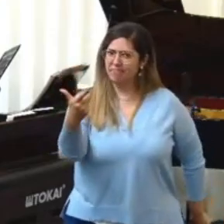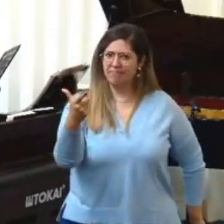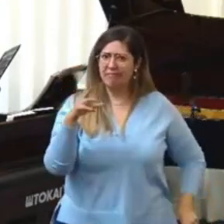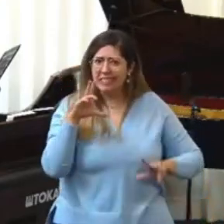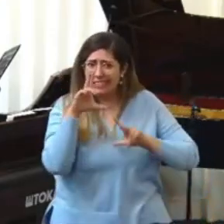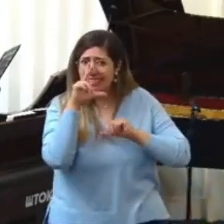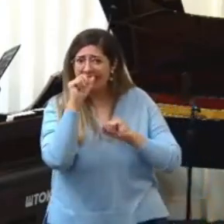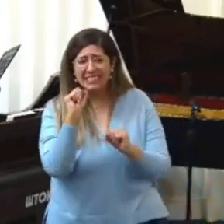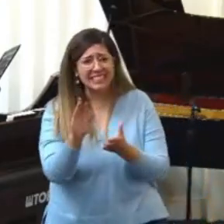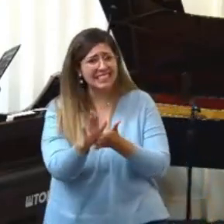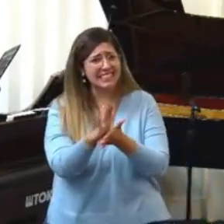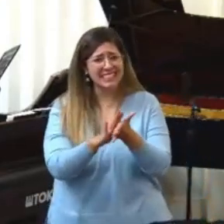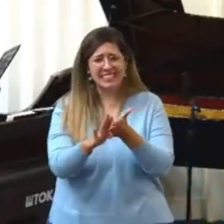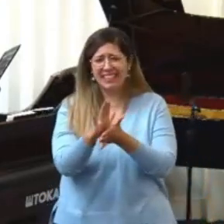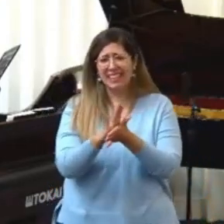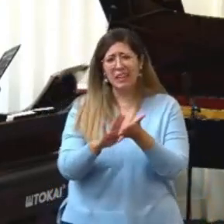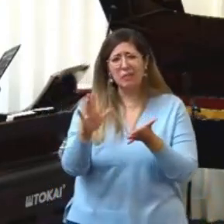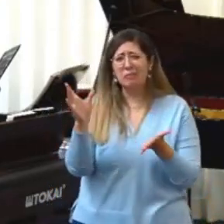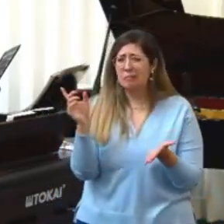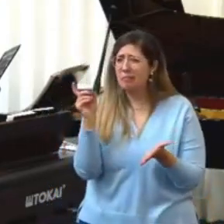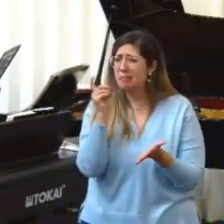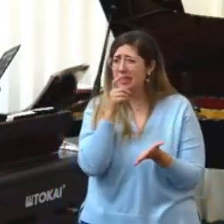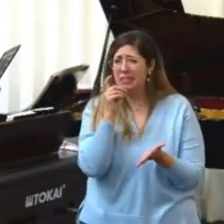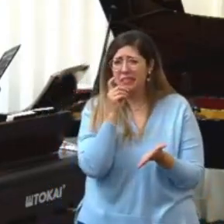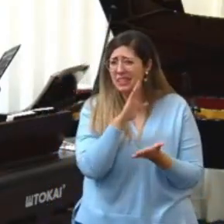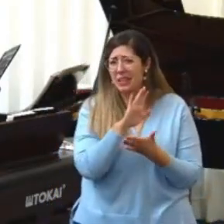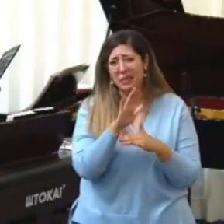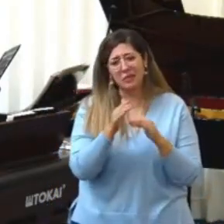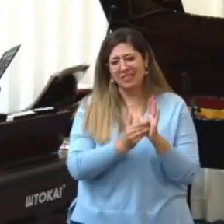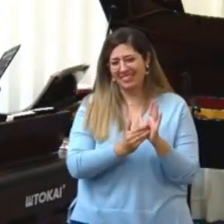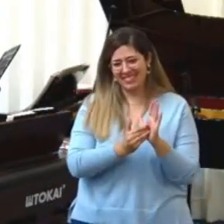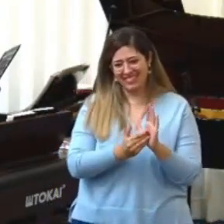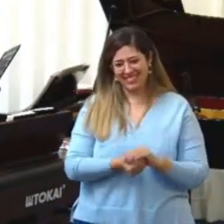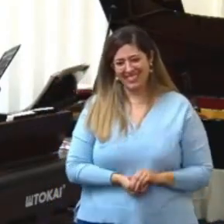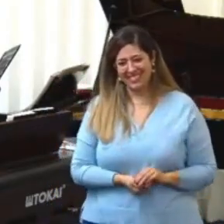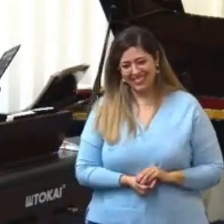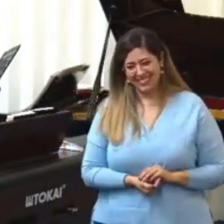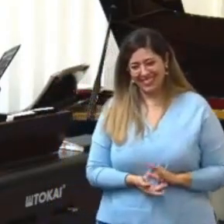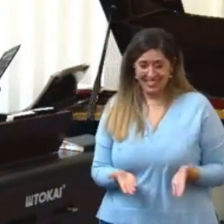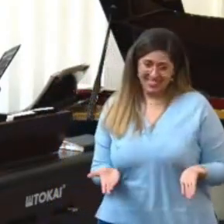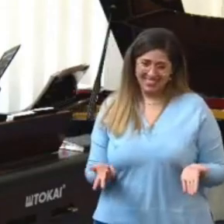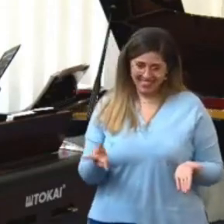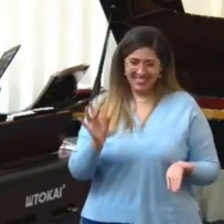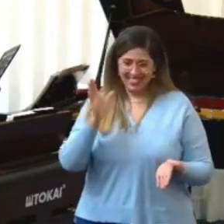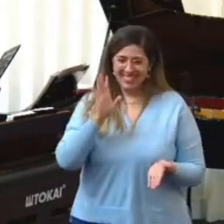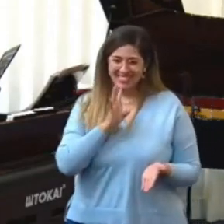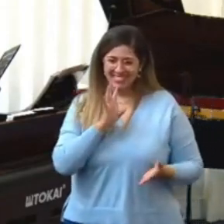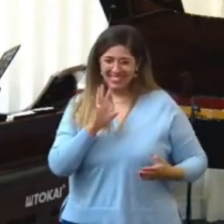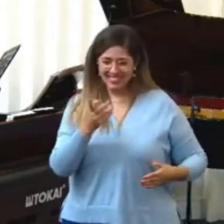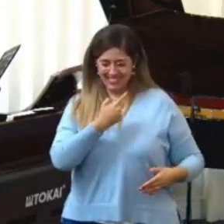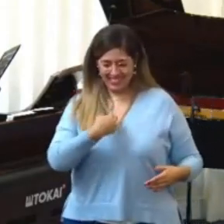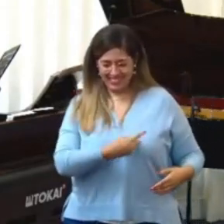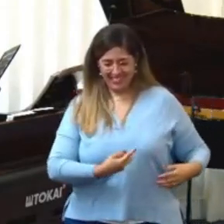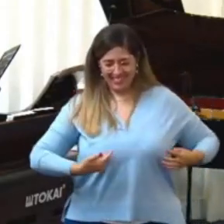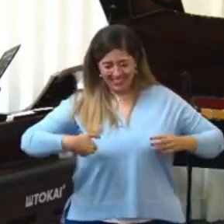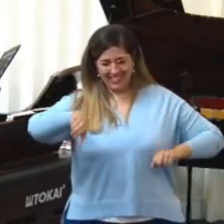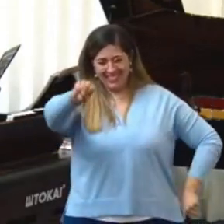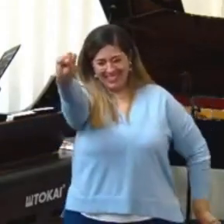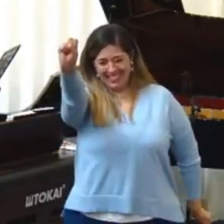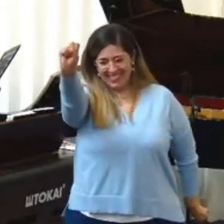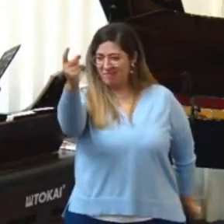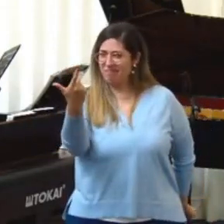não fazem nada, é tudo mentira, tudo mentira. É mentira da Marvel, mentira da